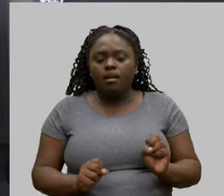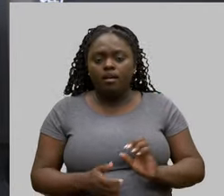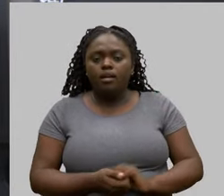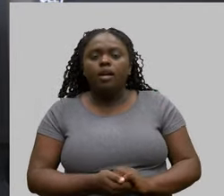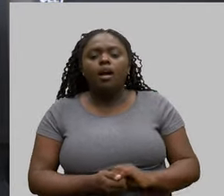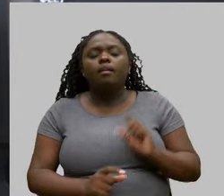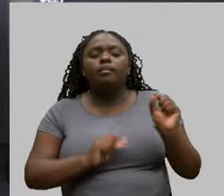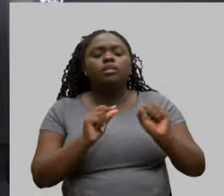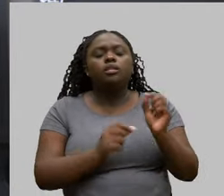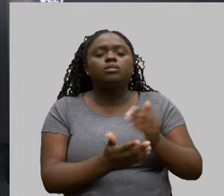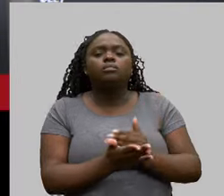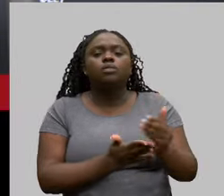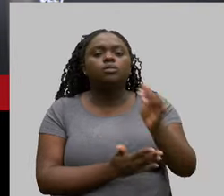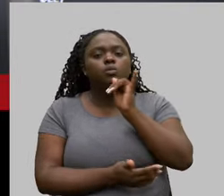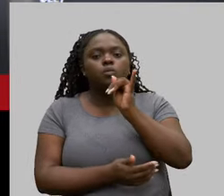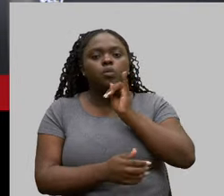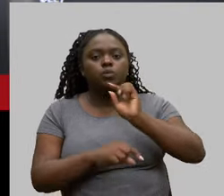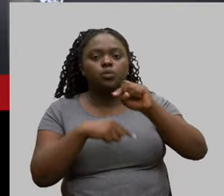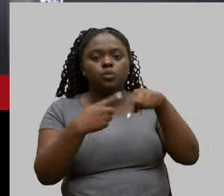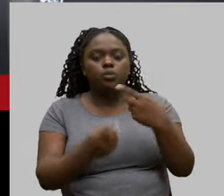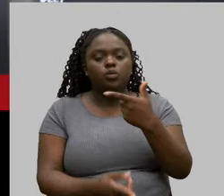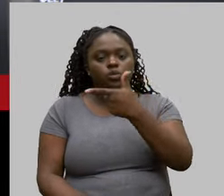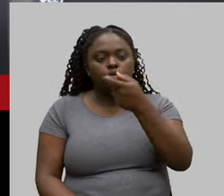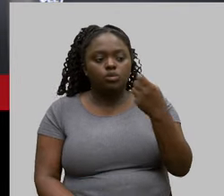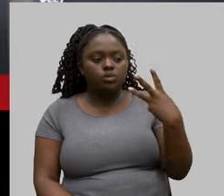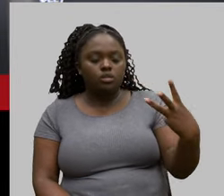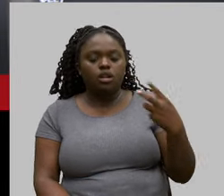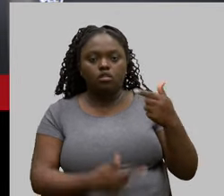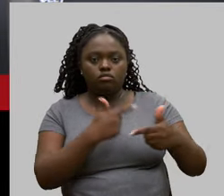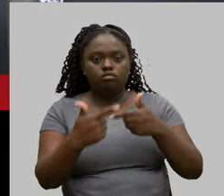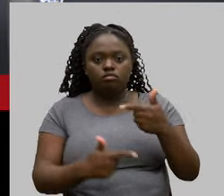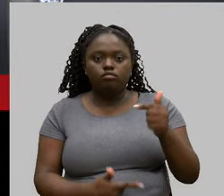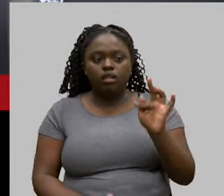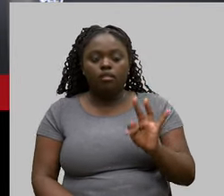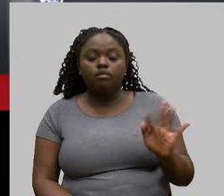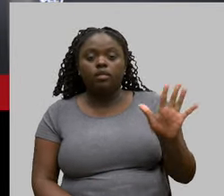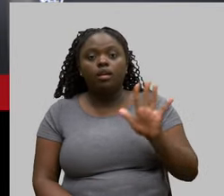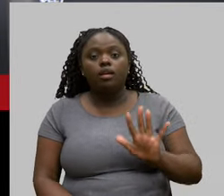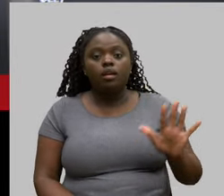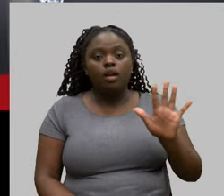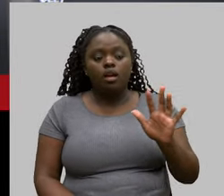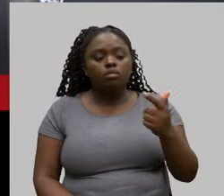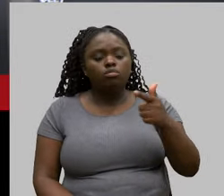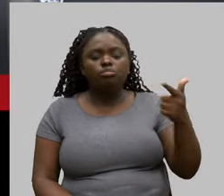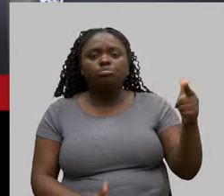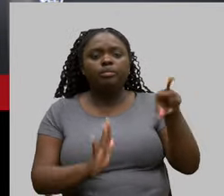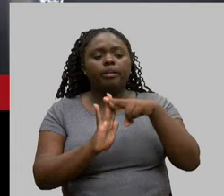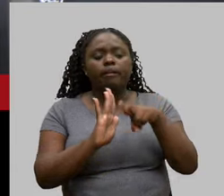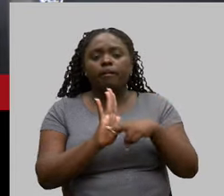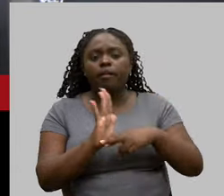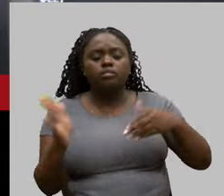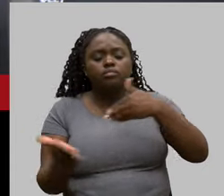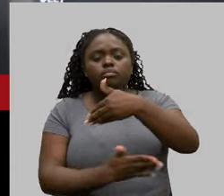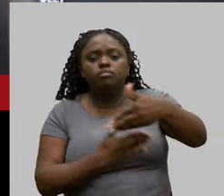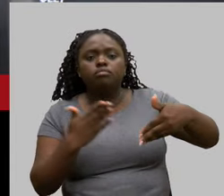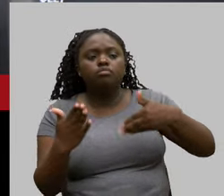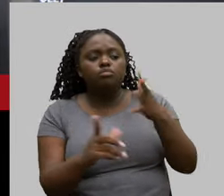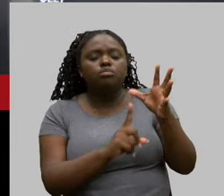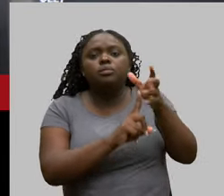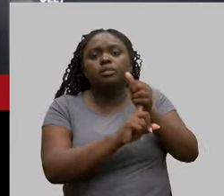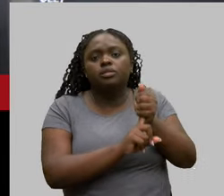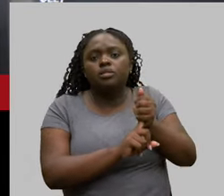exemplo pós 2 três no serviço público Federal ele não tem regra de transição que protegeu o regramento